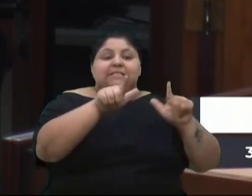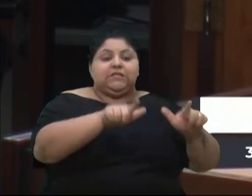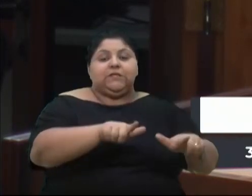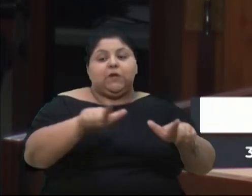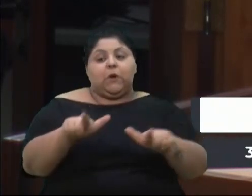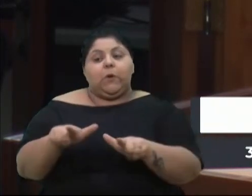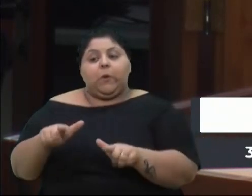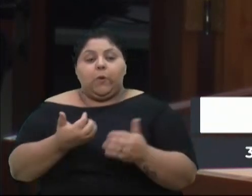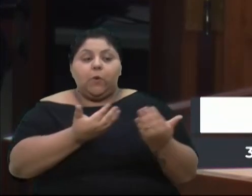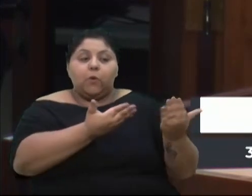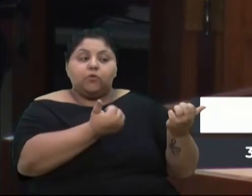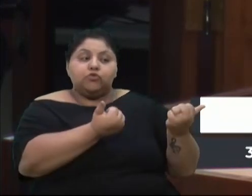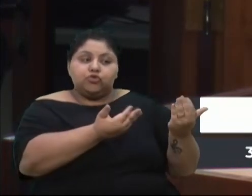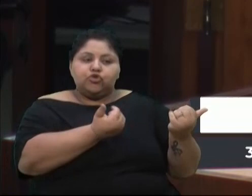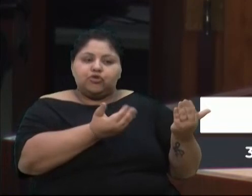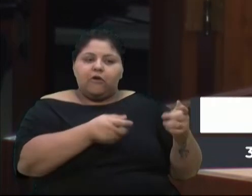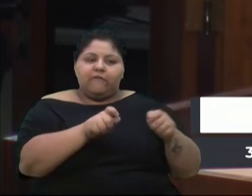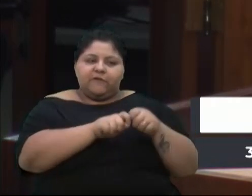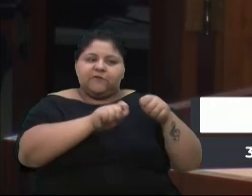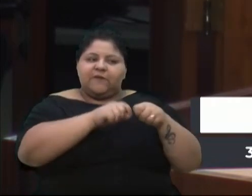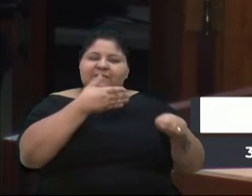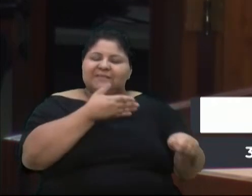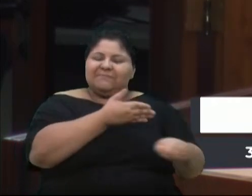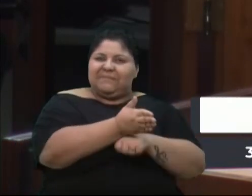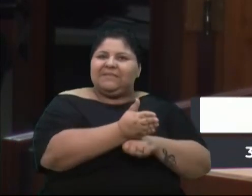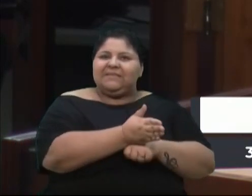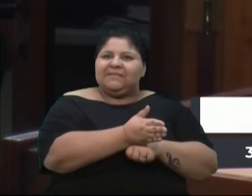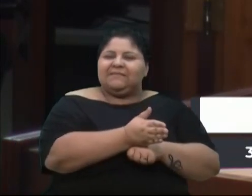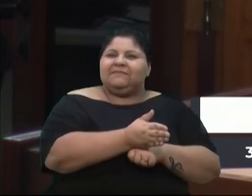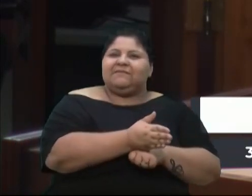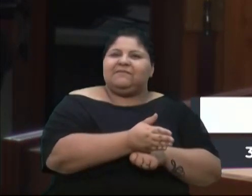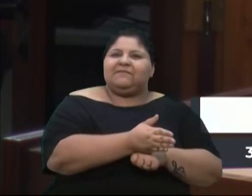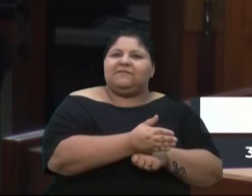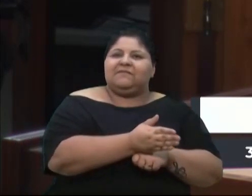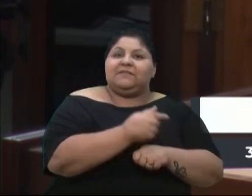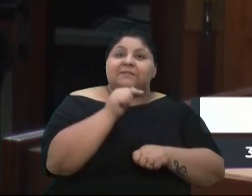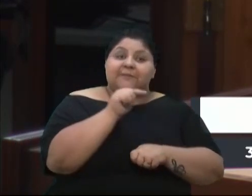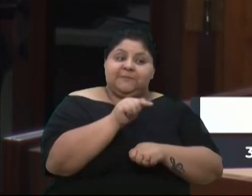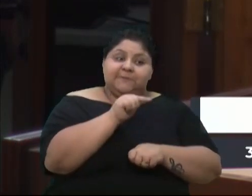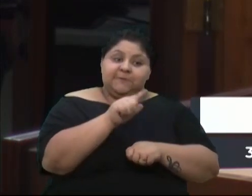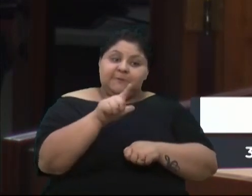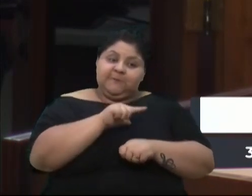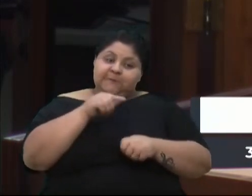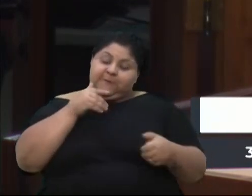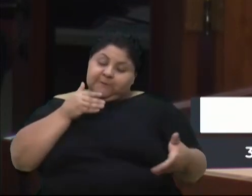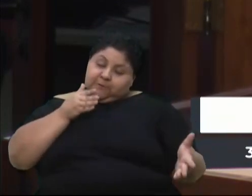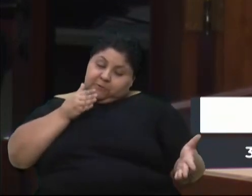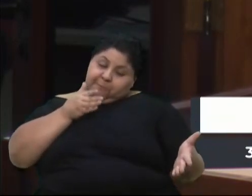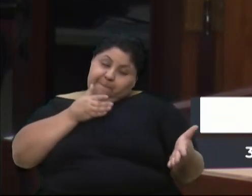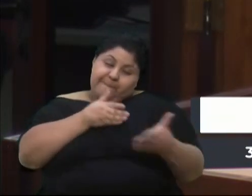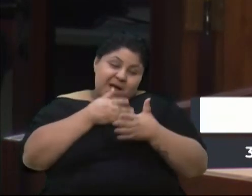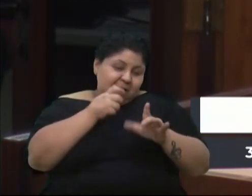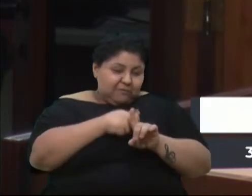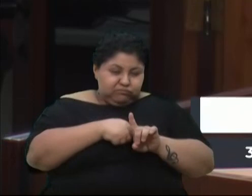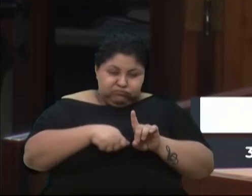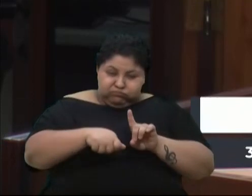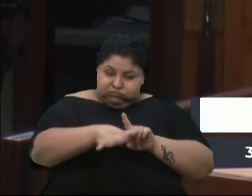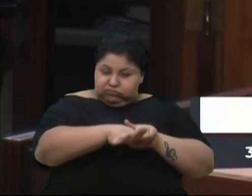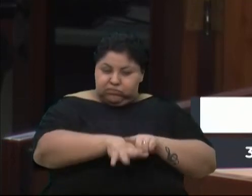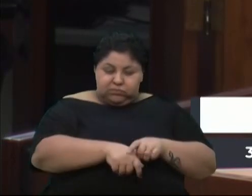esses jovens estão inseridos. E isso tem um impacto social